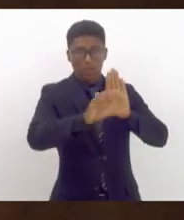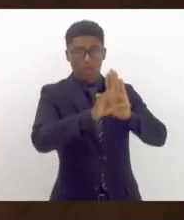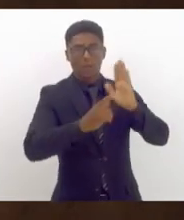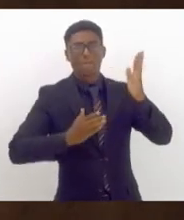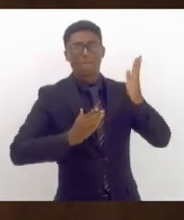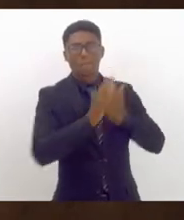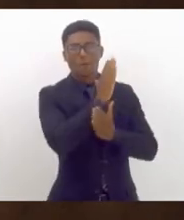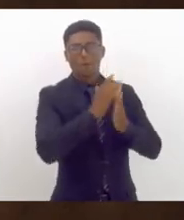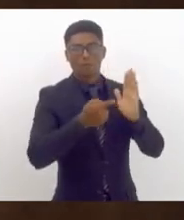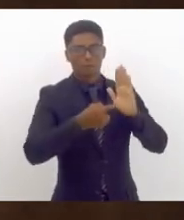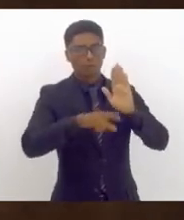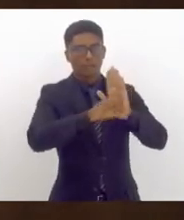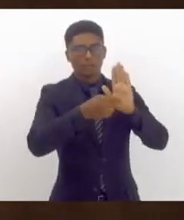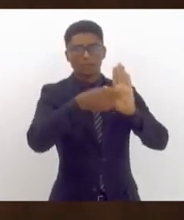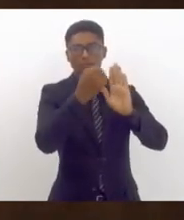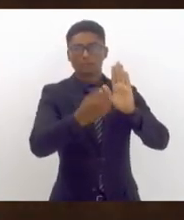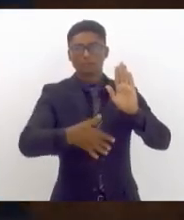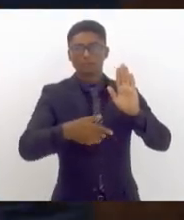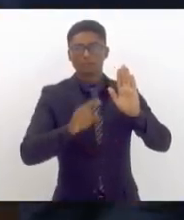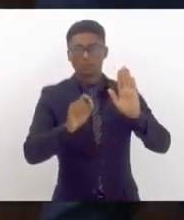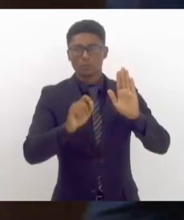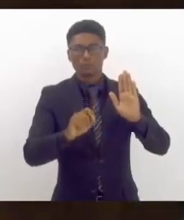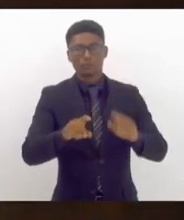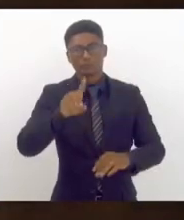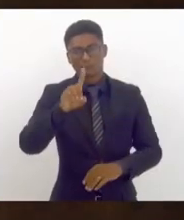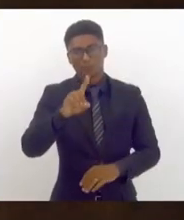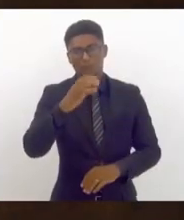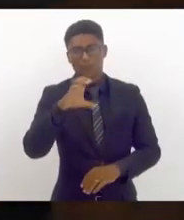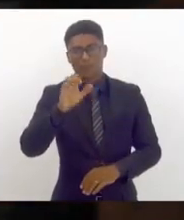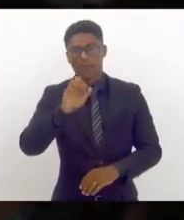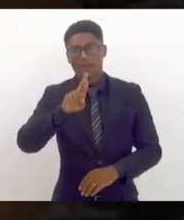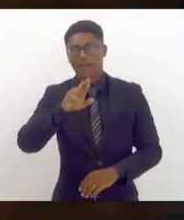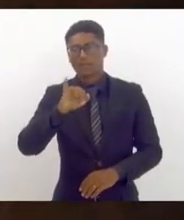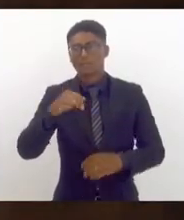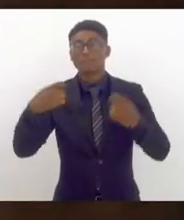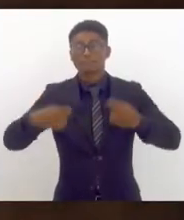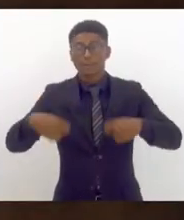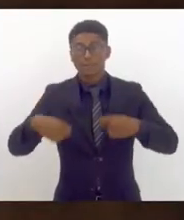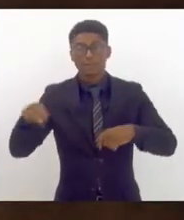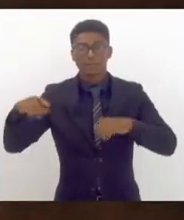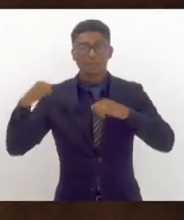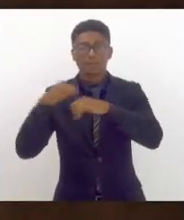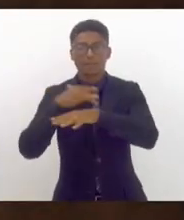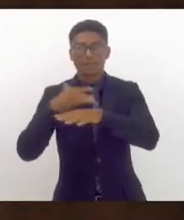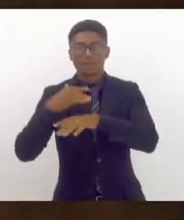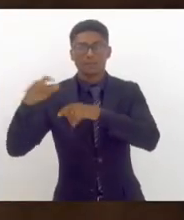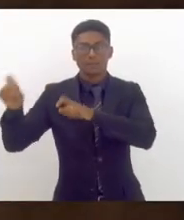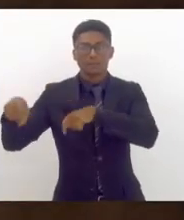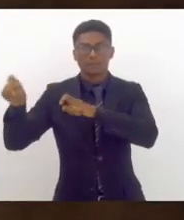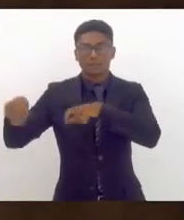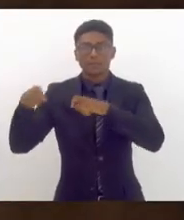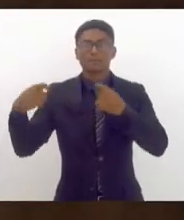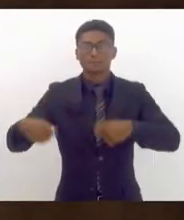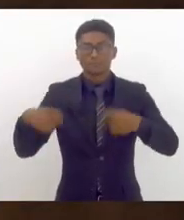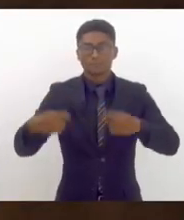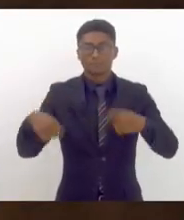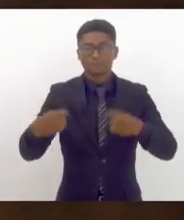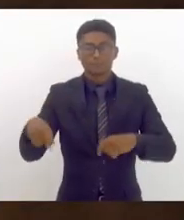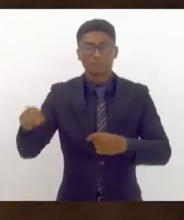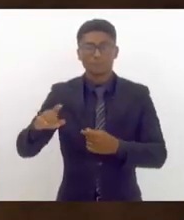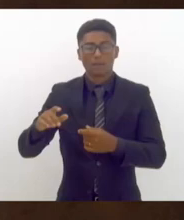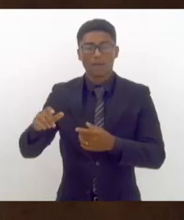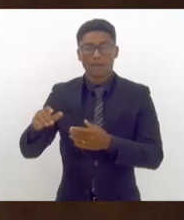Então, o que é que diz a lei? Que a DECRAD tem que ser interiorizada, não em todos os municípios, em áreas